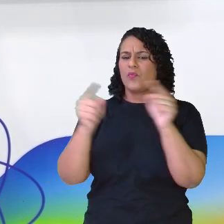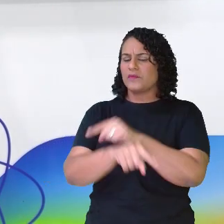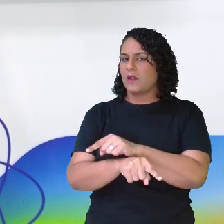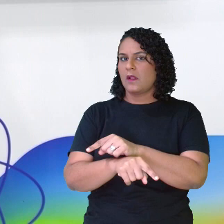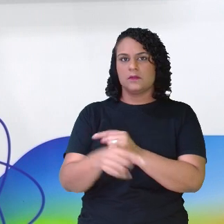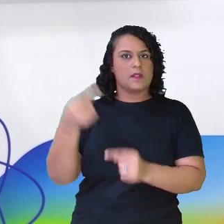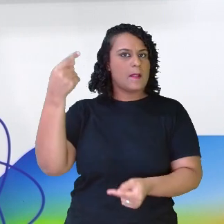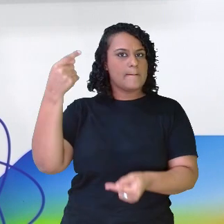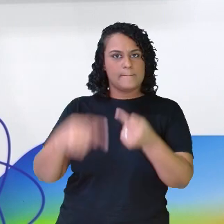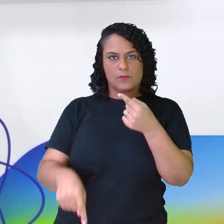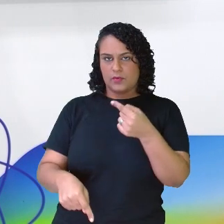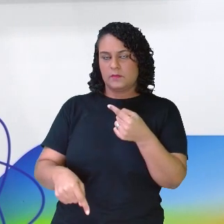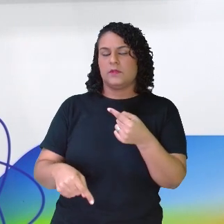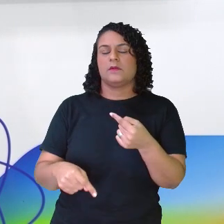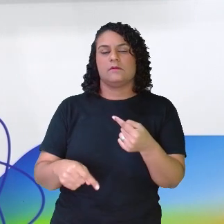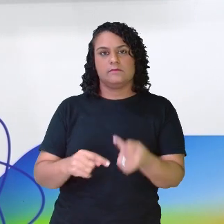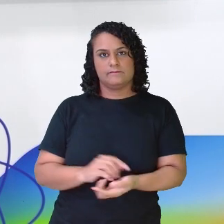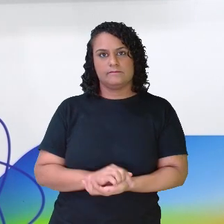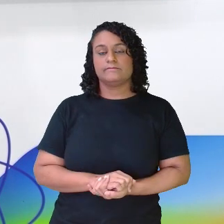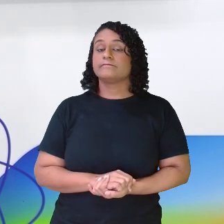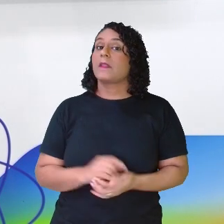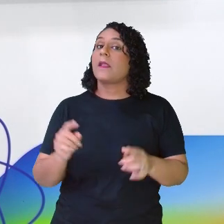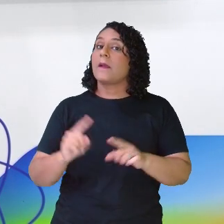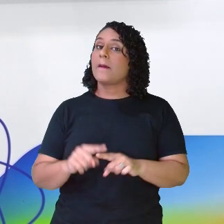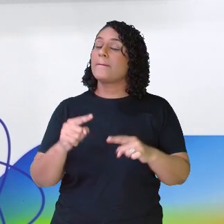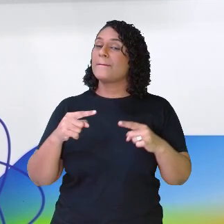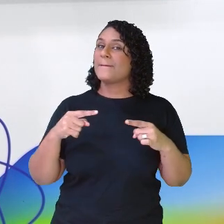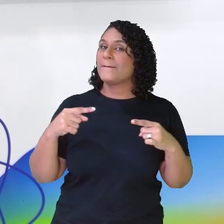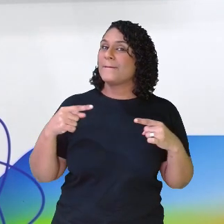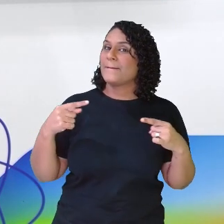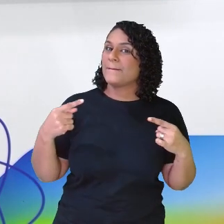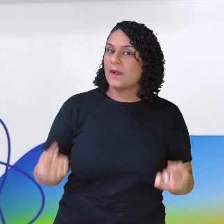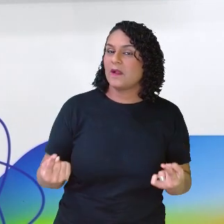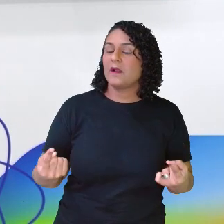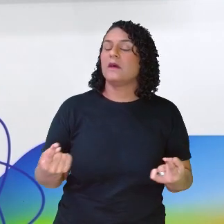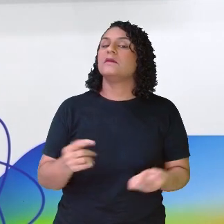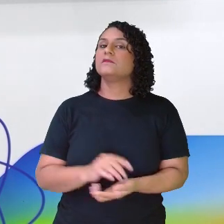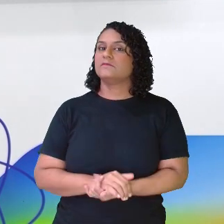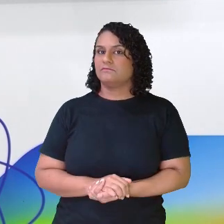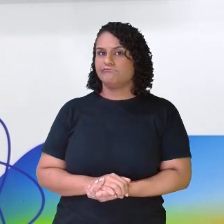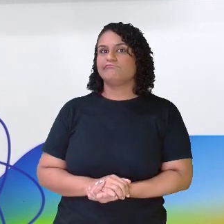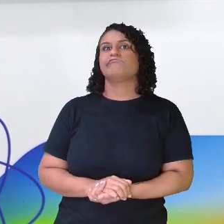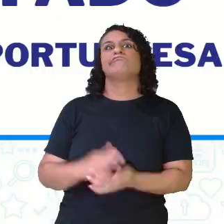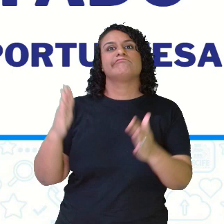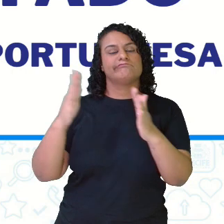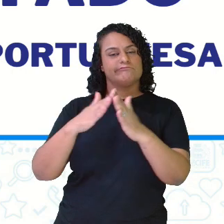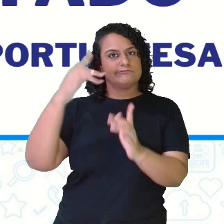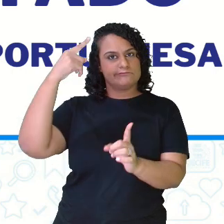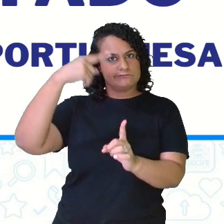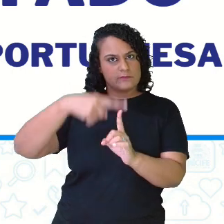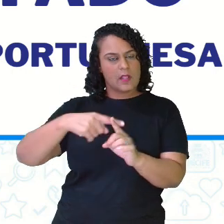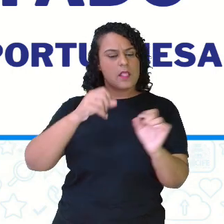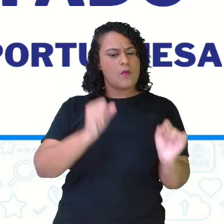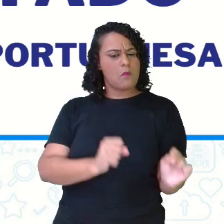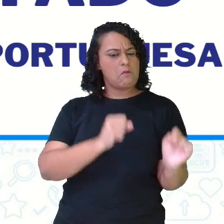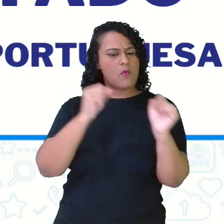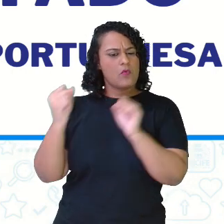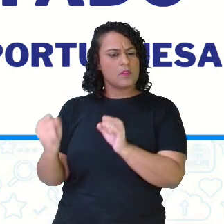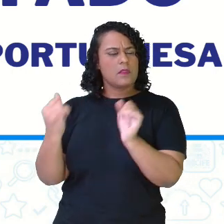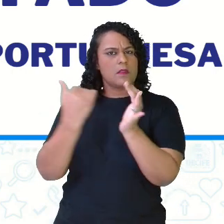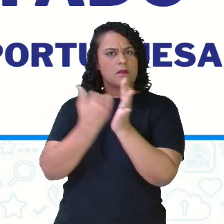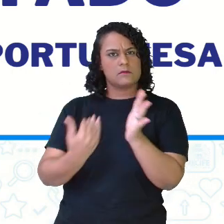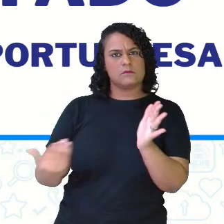bem aceito, não era aceito, na verdade. Porém, apesar da igreja ter grande poder,